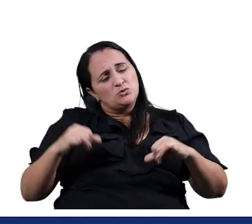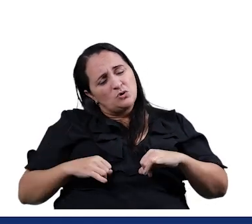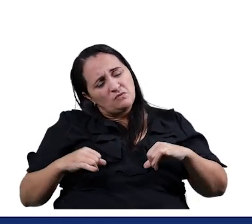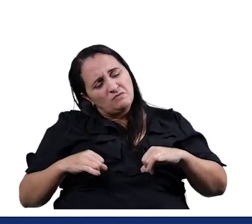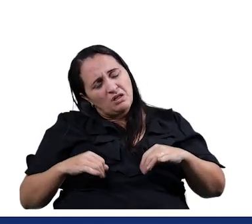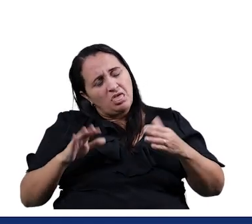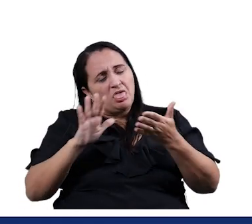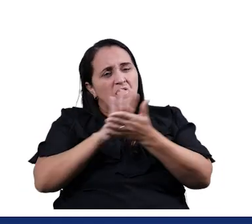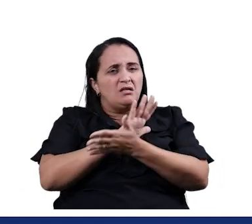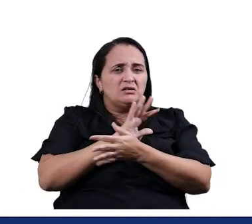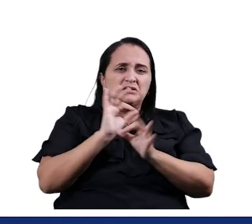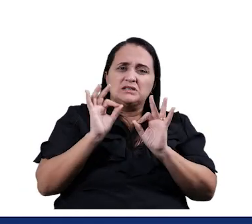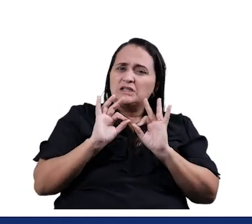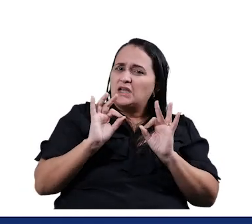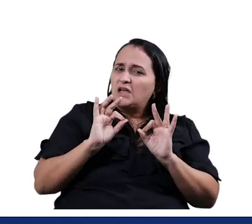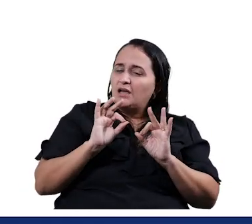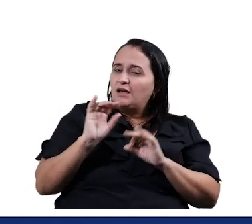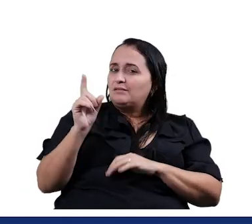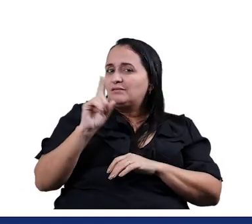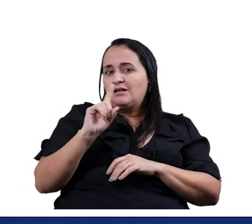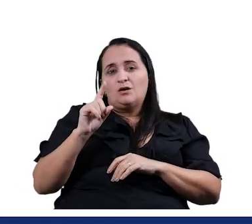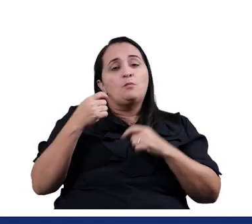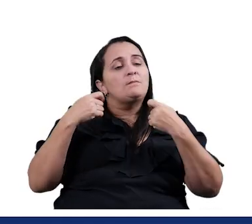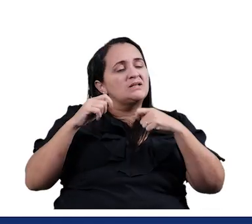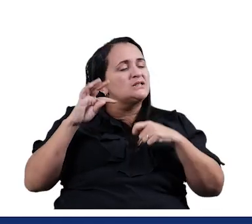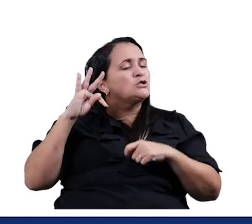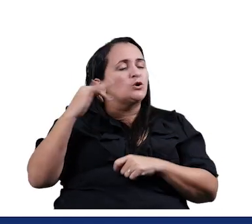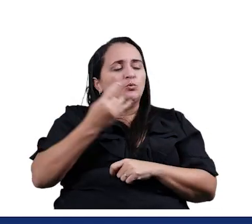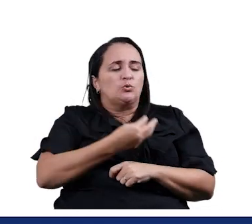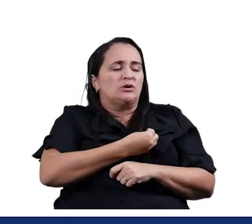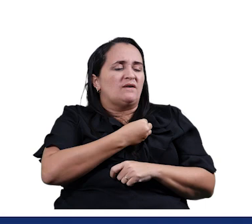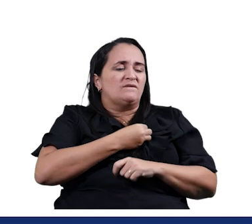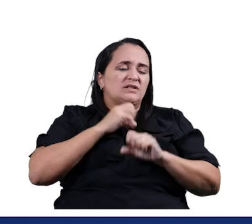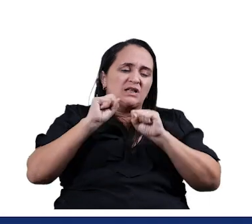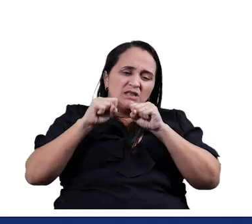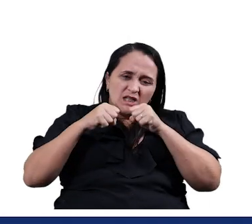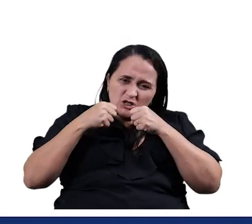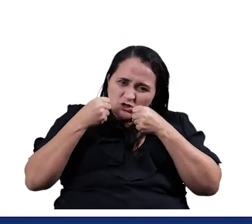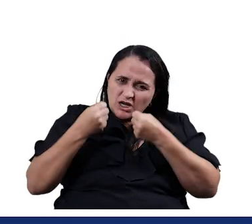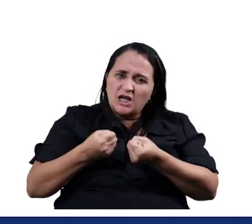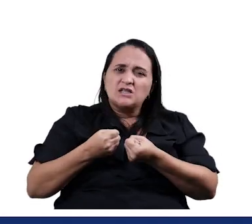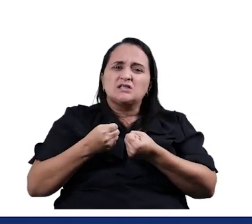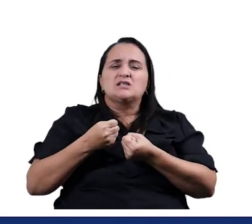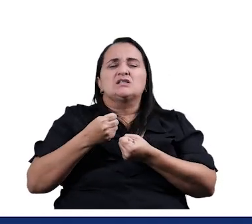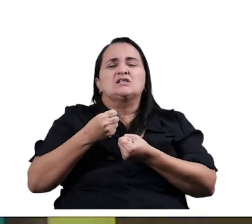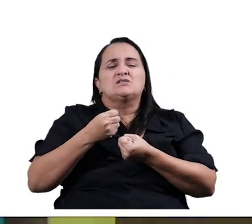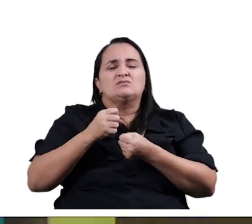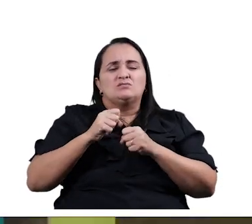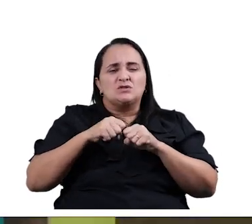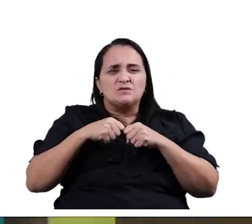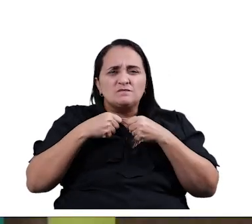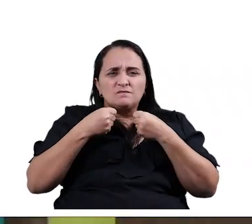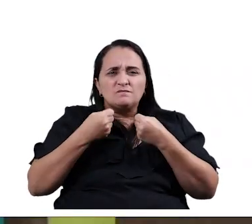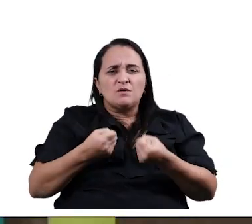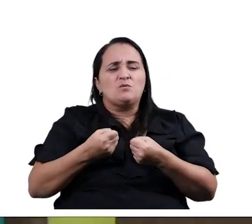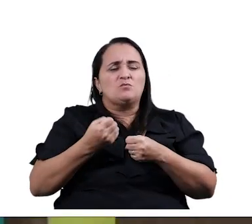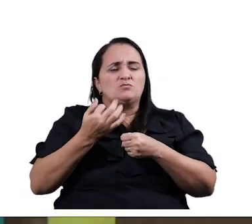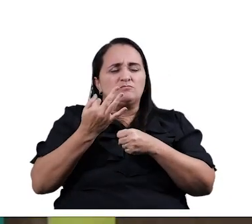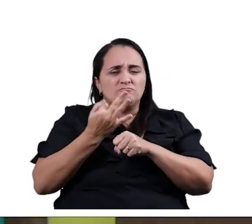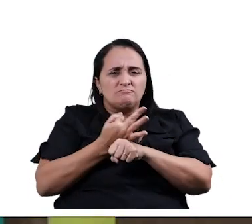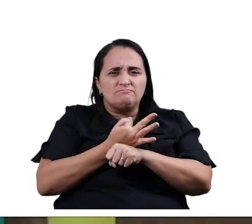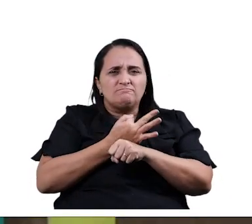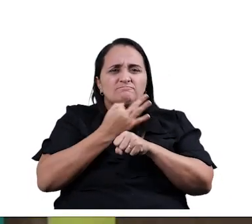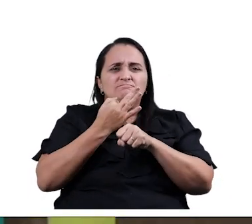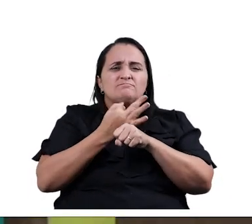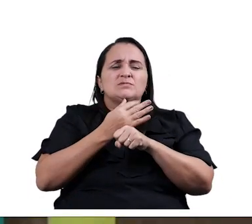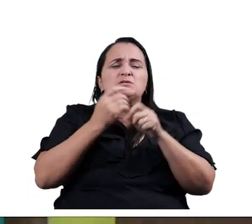sem ganhar algo. Tudo na vida precisa de dedicação, esforço e, às vezes, sofrimento. Mas no sofrimento a